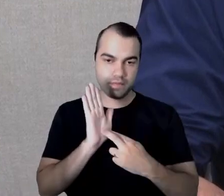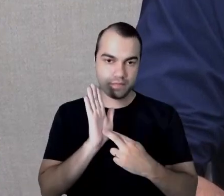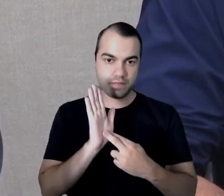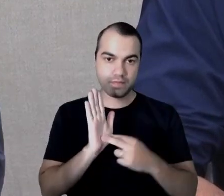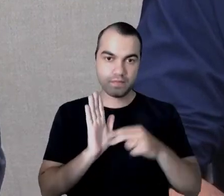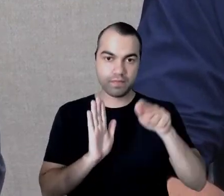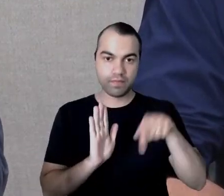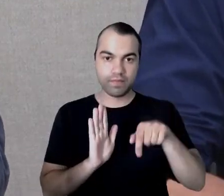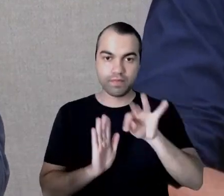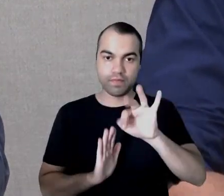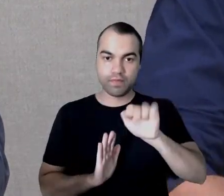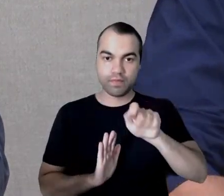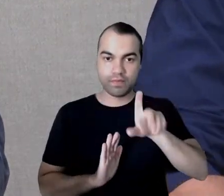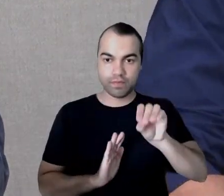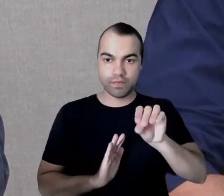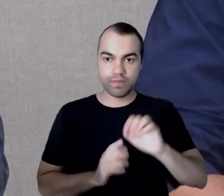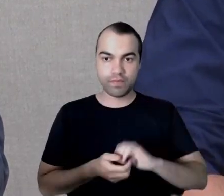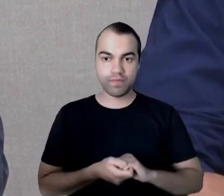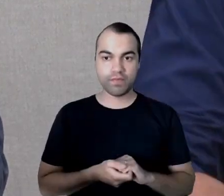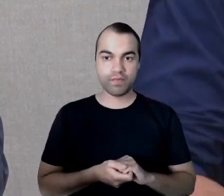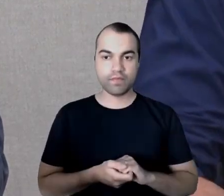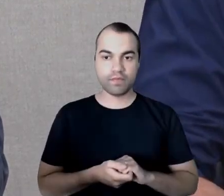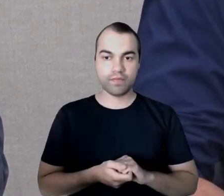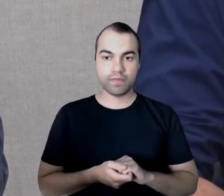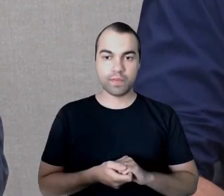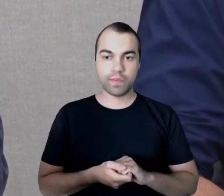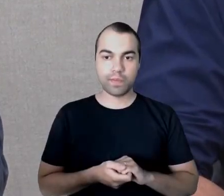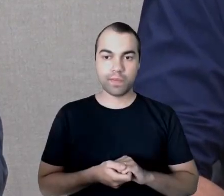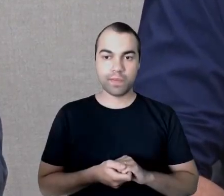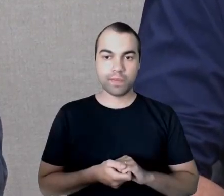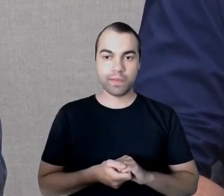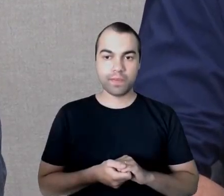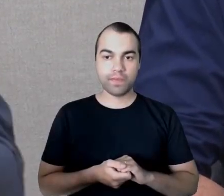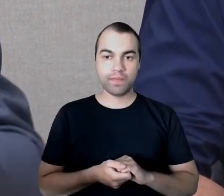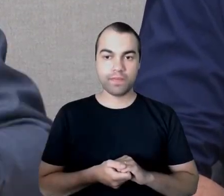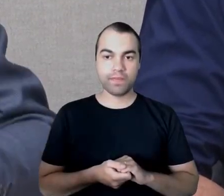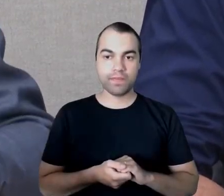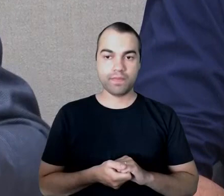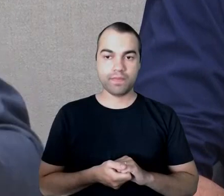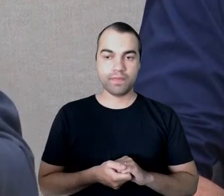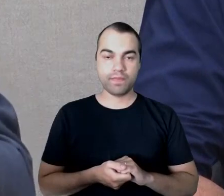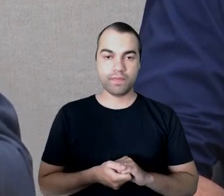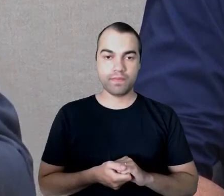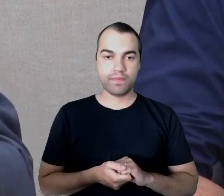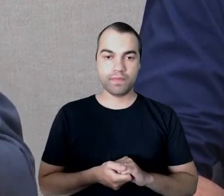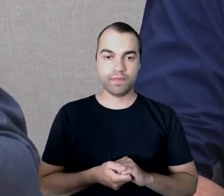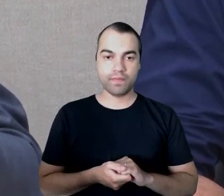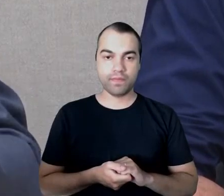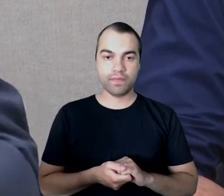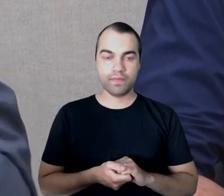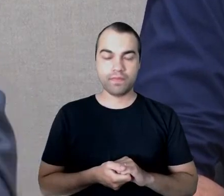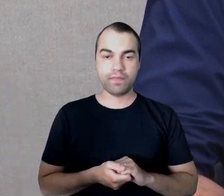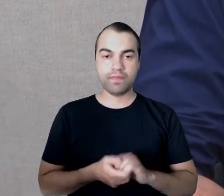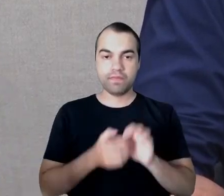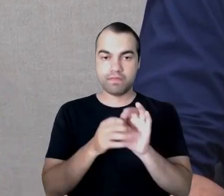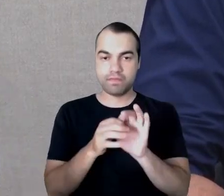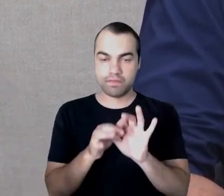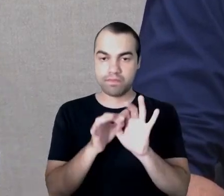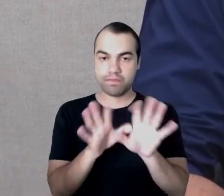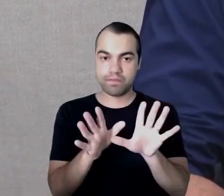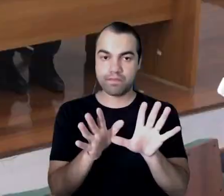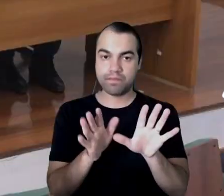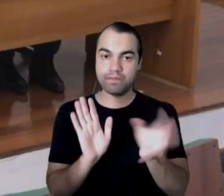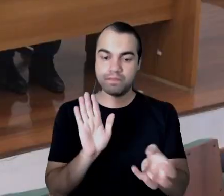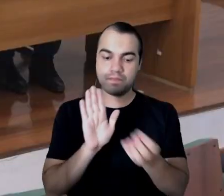Thiago Mazzoni e que tem que ter vontade de poder fazer parecer